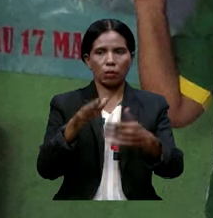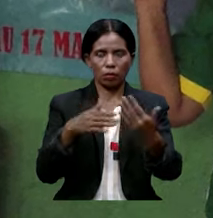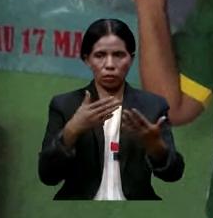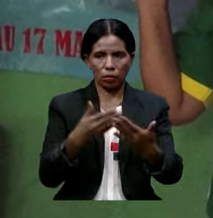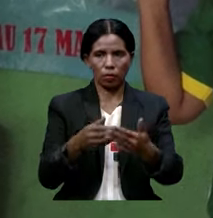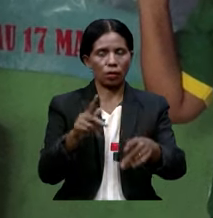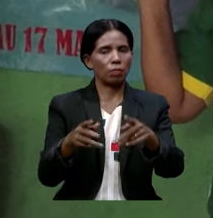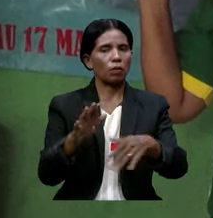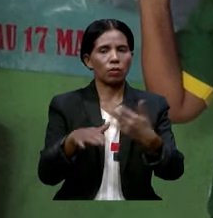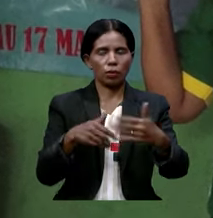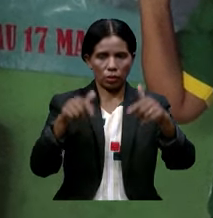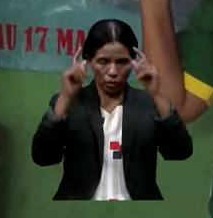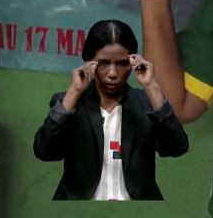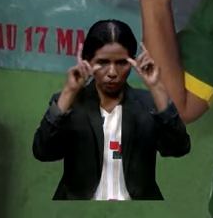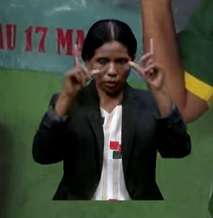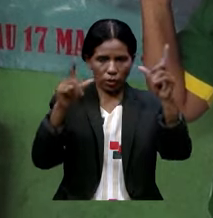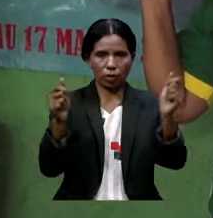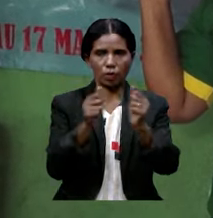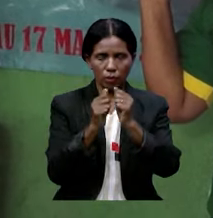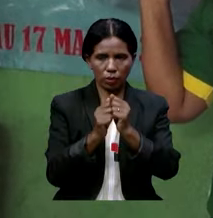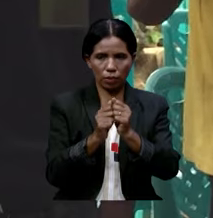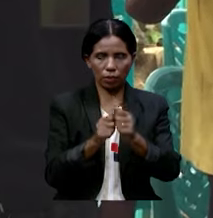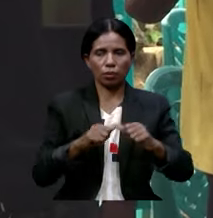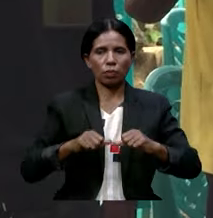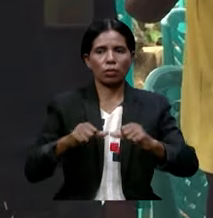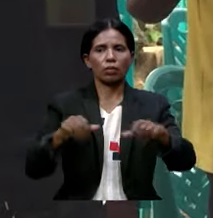ne em Martomak e território Timor Larantomak atu